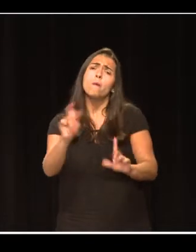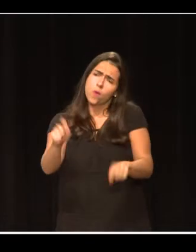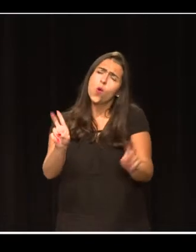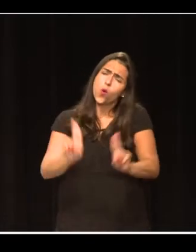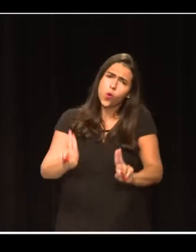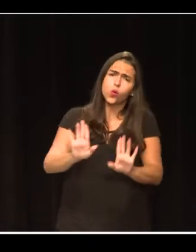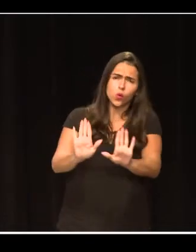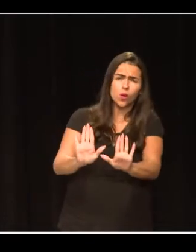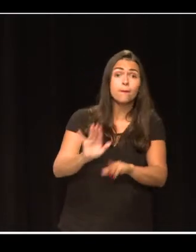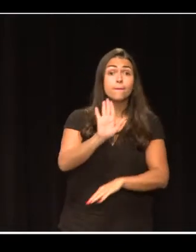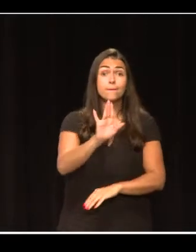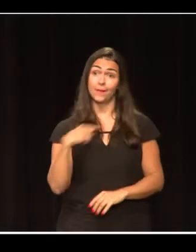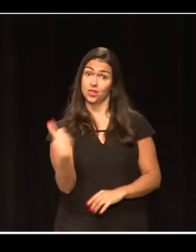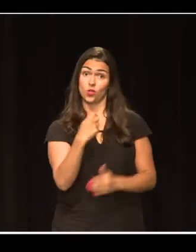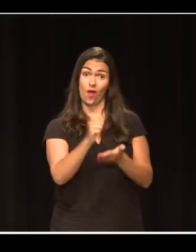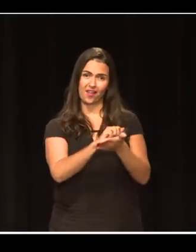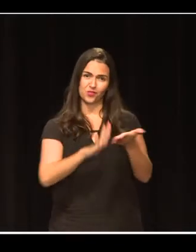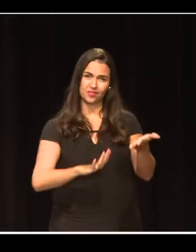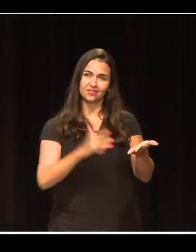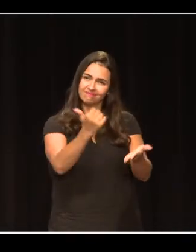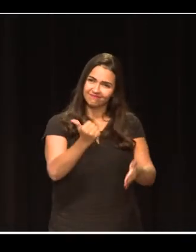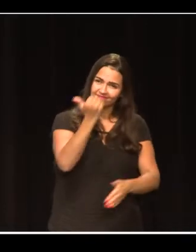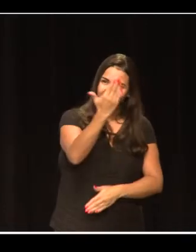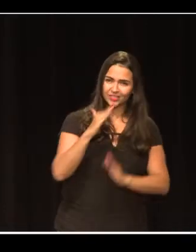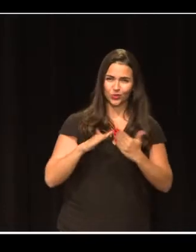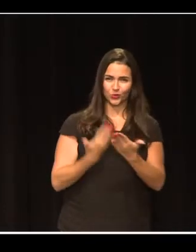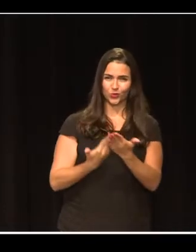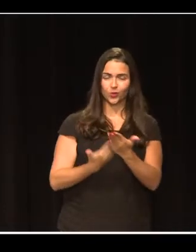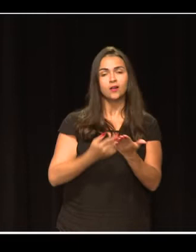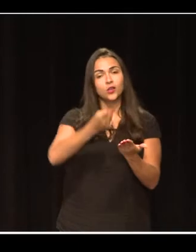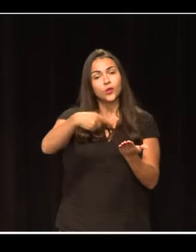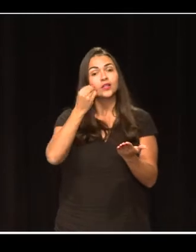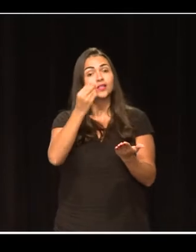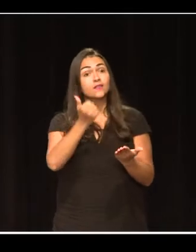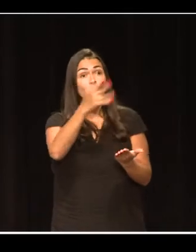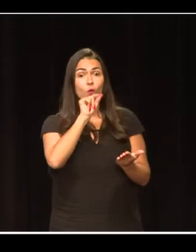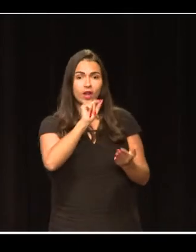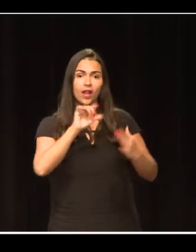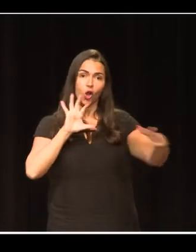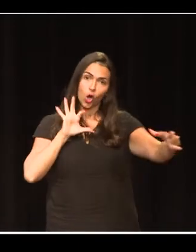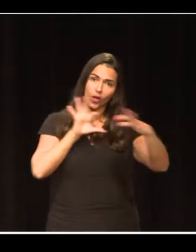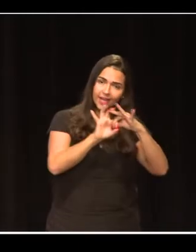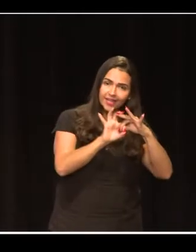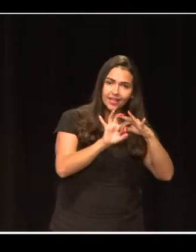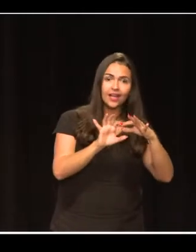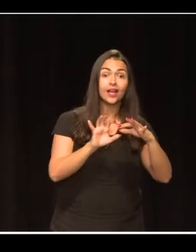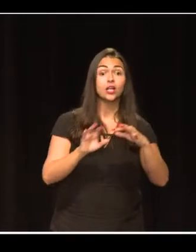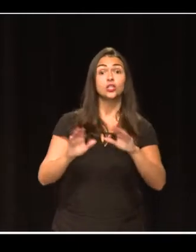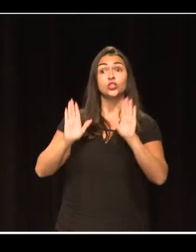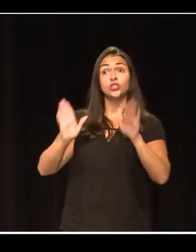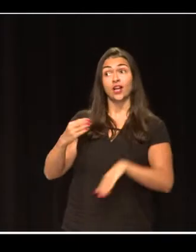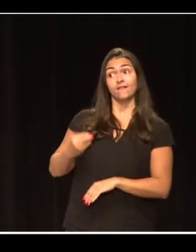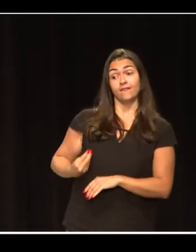as atividades que nós fazemos externamente, geralmente a gente busca conectar, fazer alguma ligação com o que está sendo